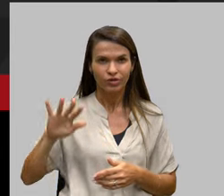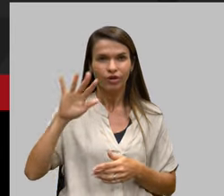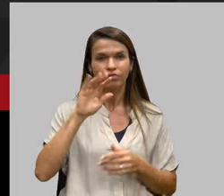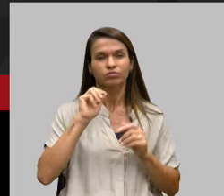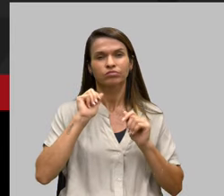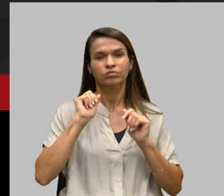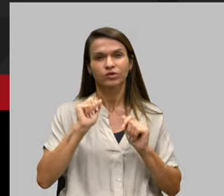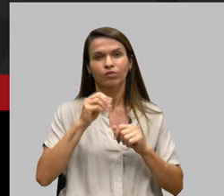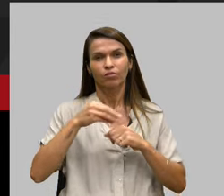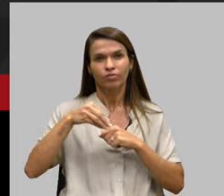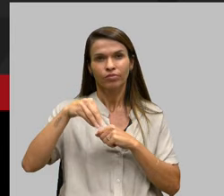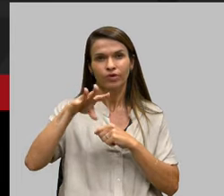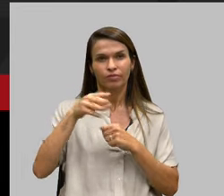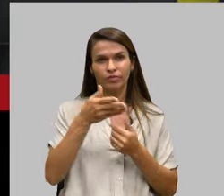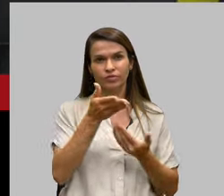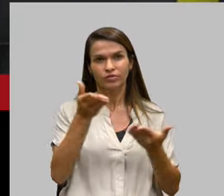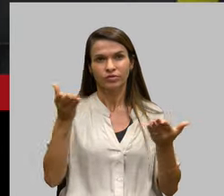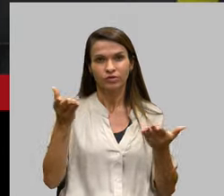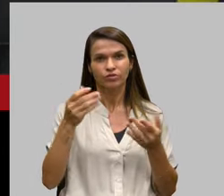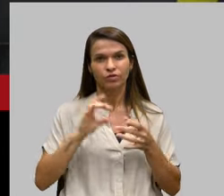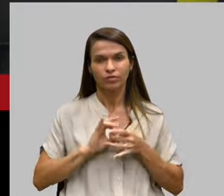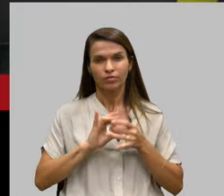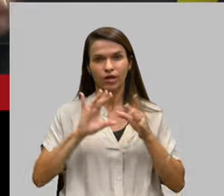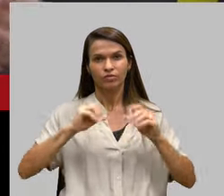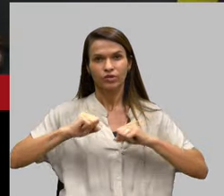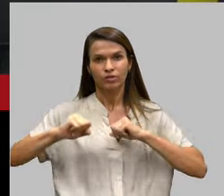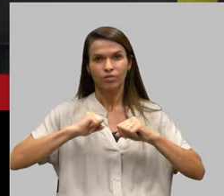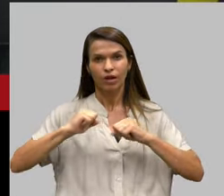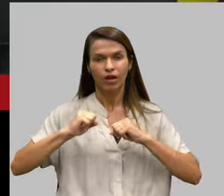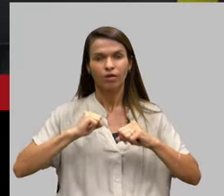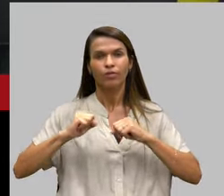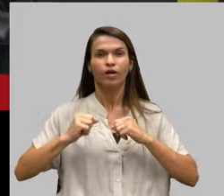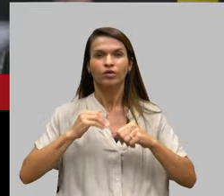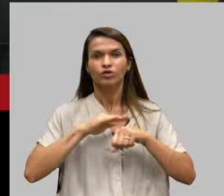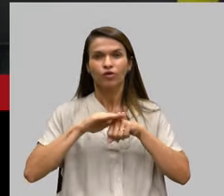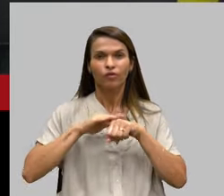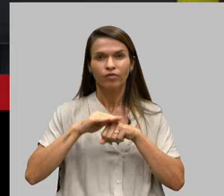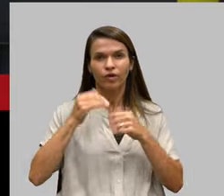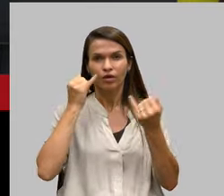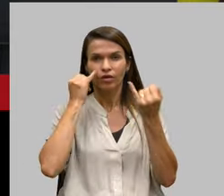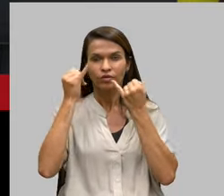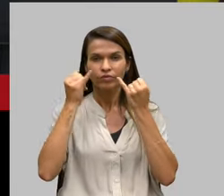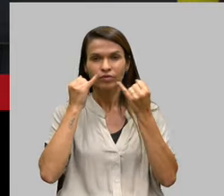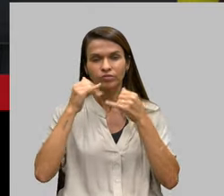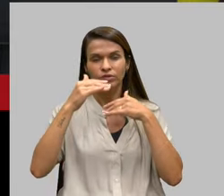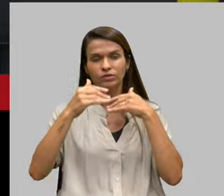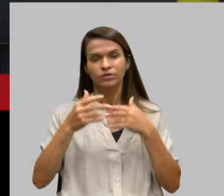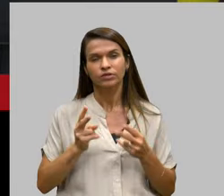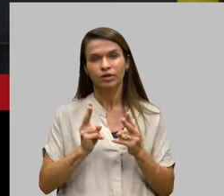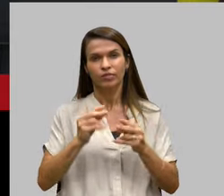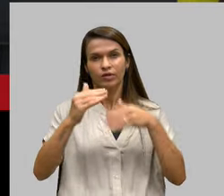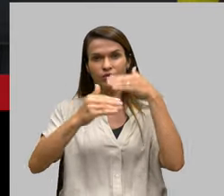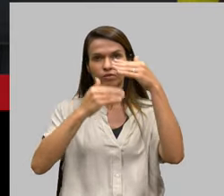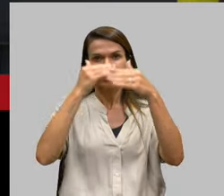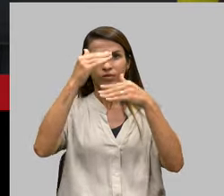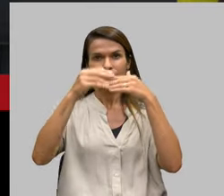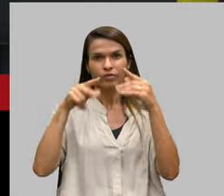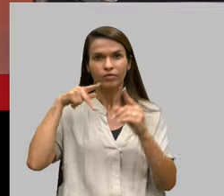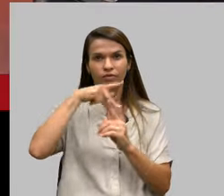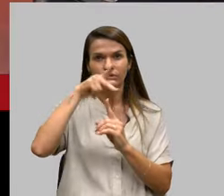senhoras estamos à disposição aqui pros debates pras conversas pras orientações sempre na construção aí de uma previdência mais sustentável